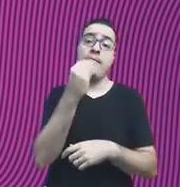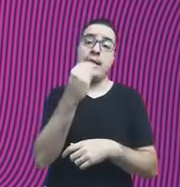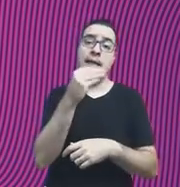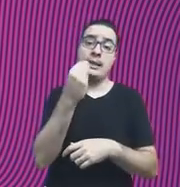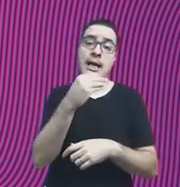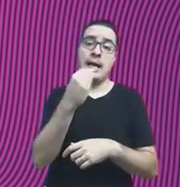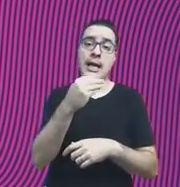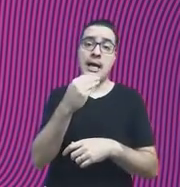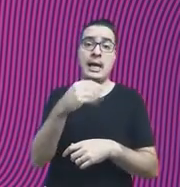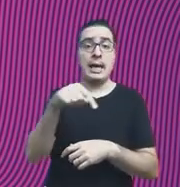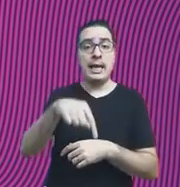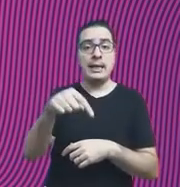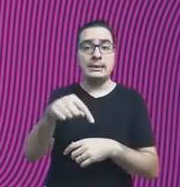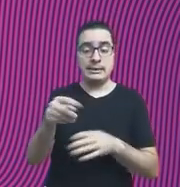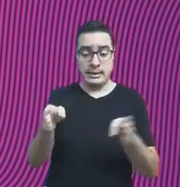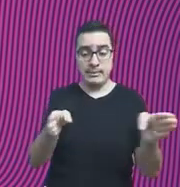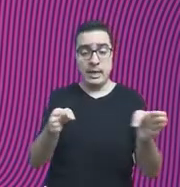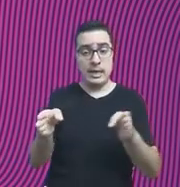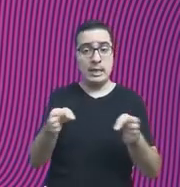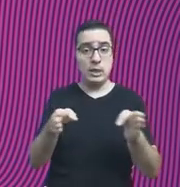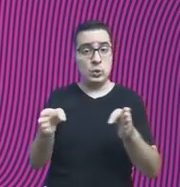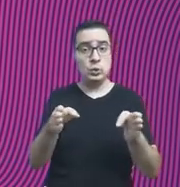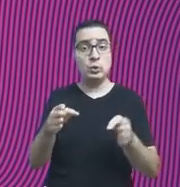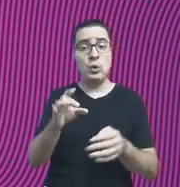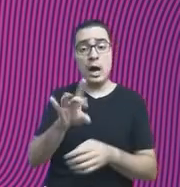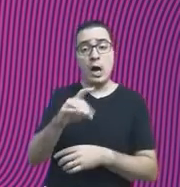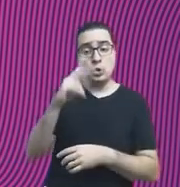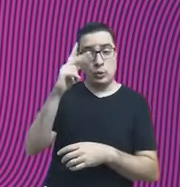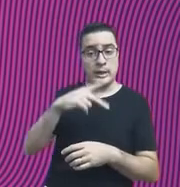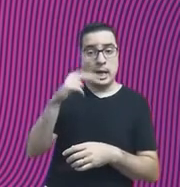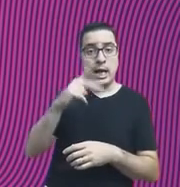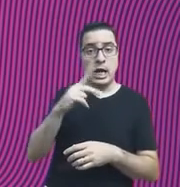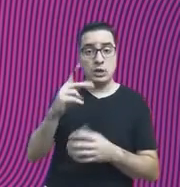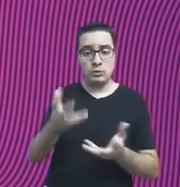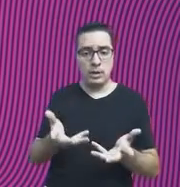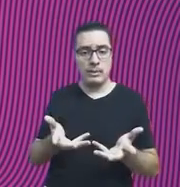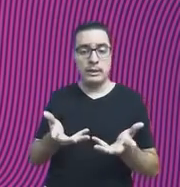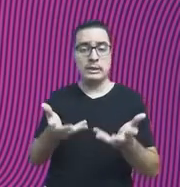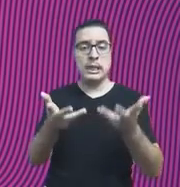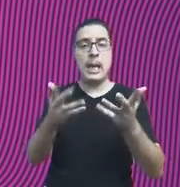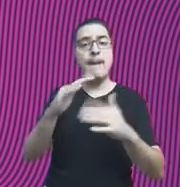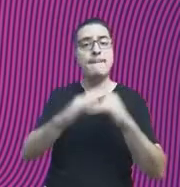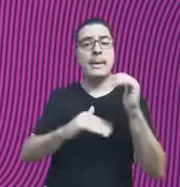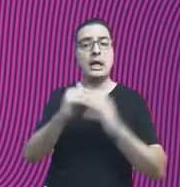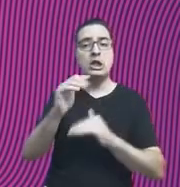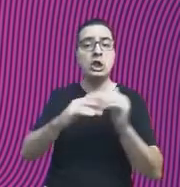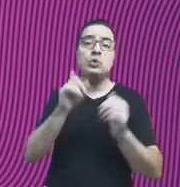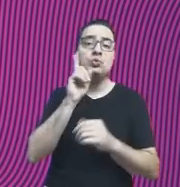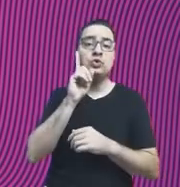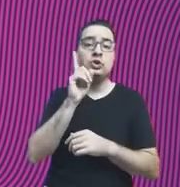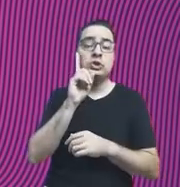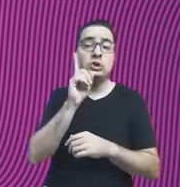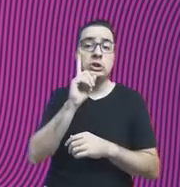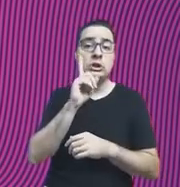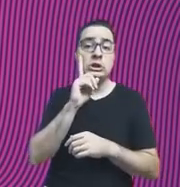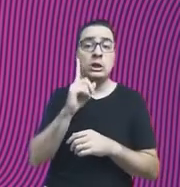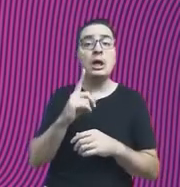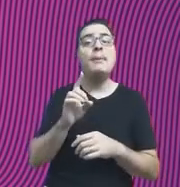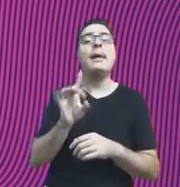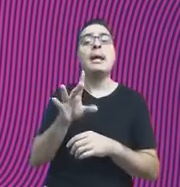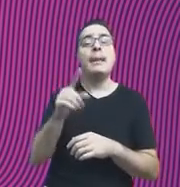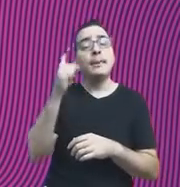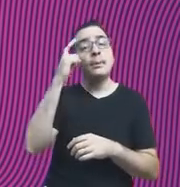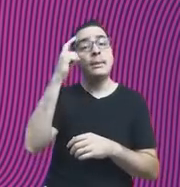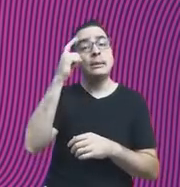esta fase em que o autocuidado emergiu como uma prática cotidiana para pensar que essa é